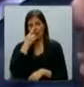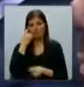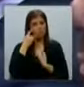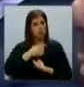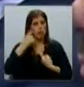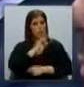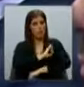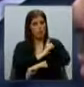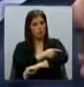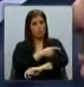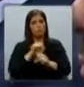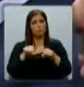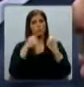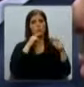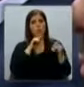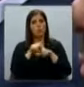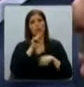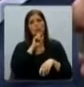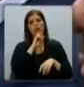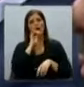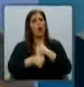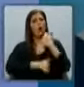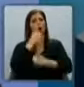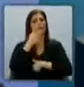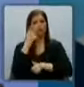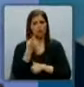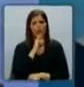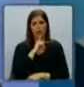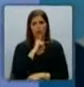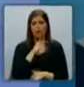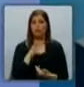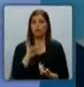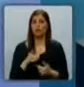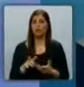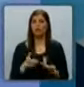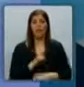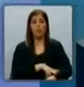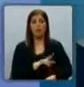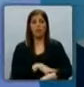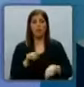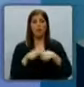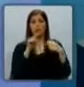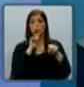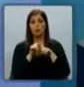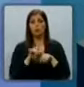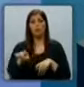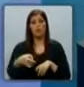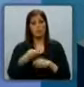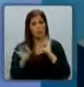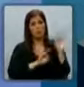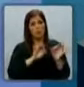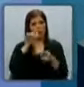o partido é capaz de concorrer sozinho porque o político deve estar preparado ver a volta por cima